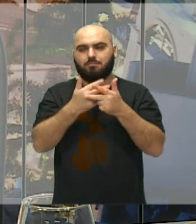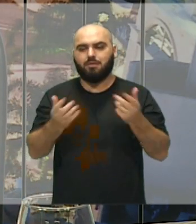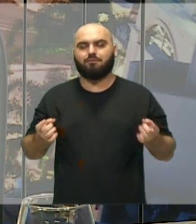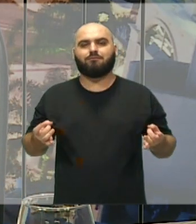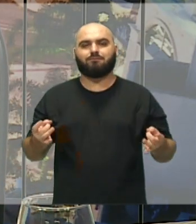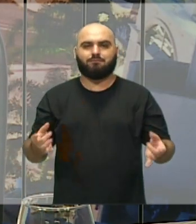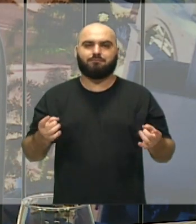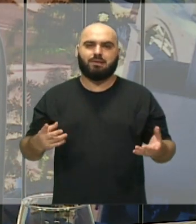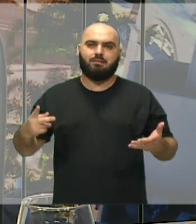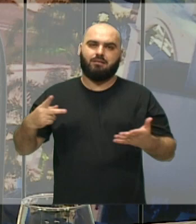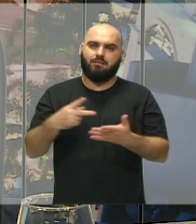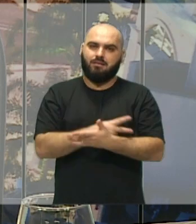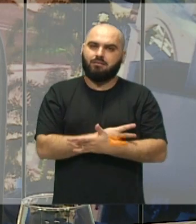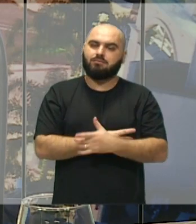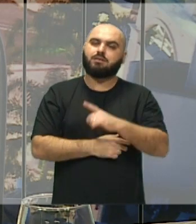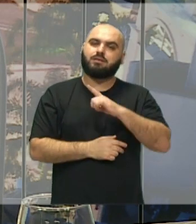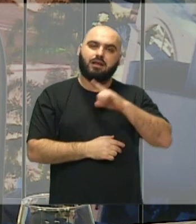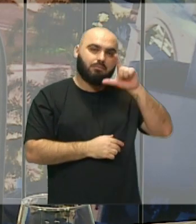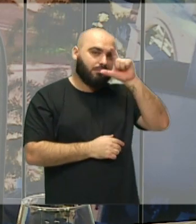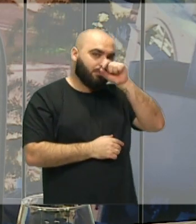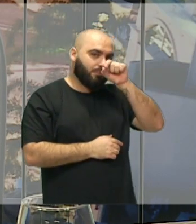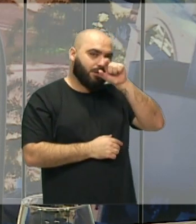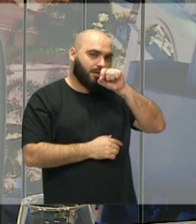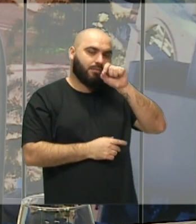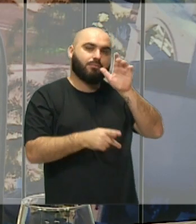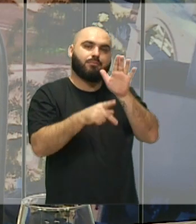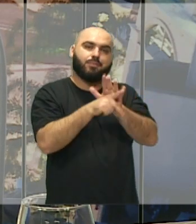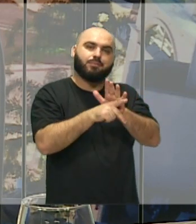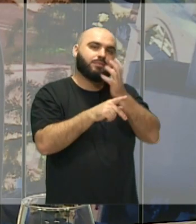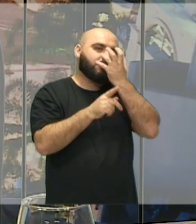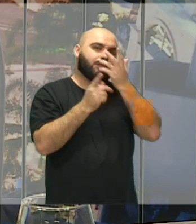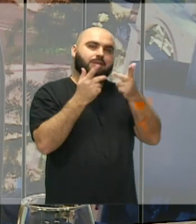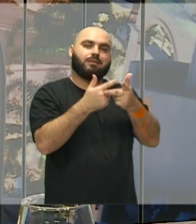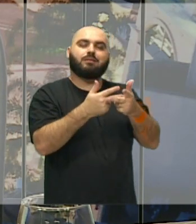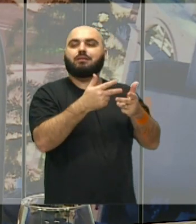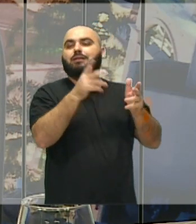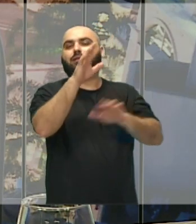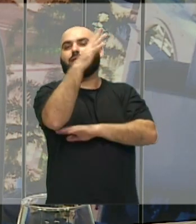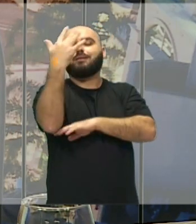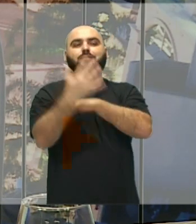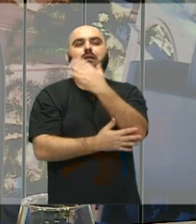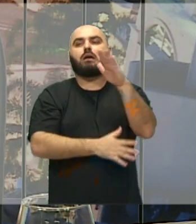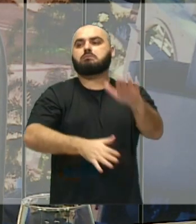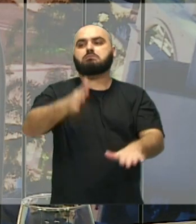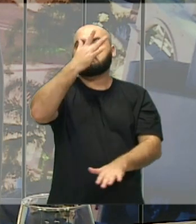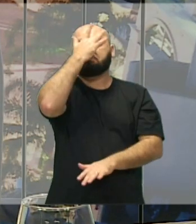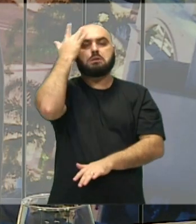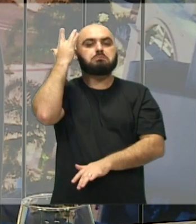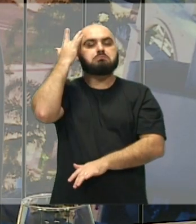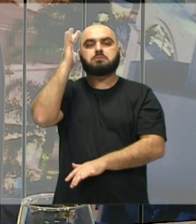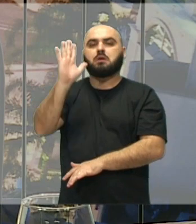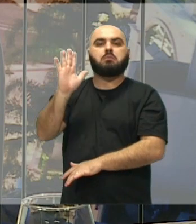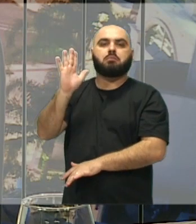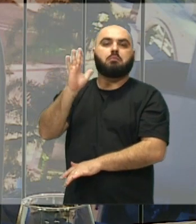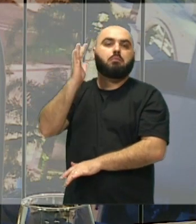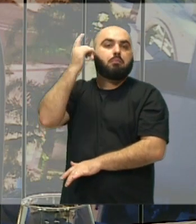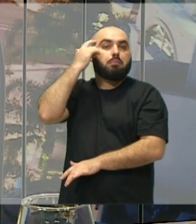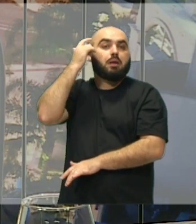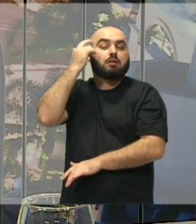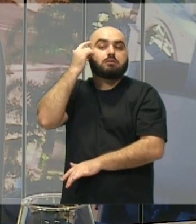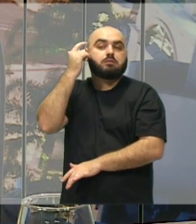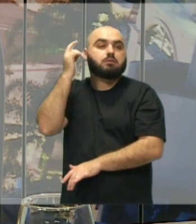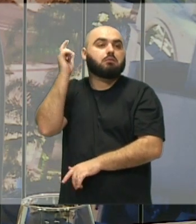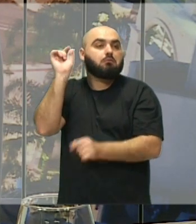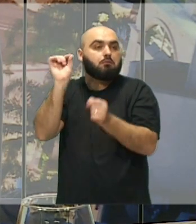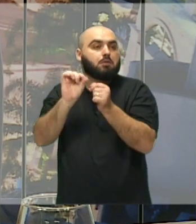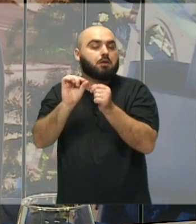e existe o papagaio que vem da natureza. E as pessoas às vezes não têm noção, nem que não estão fazendo bem, né? Porque elas